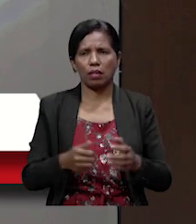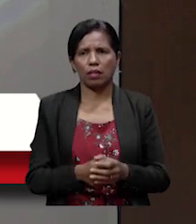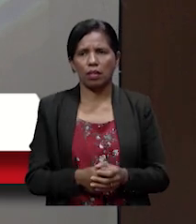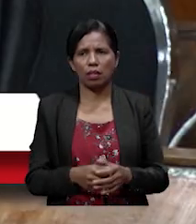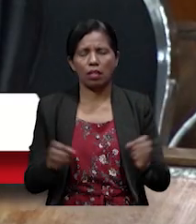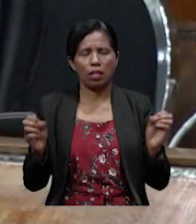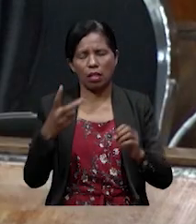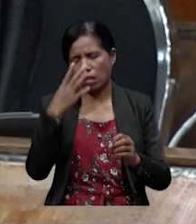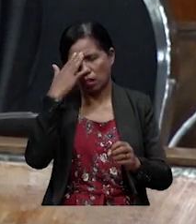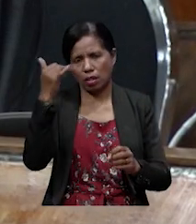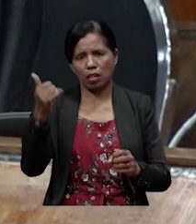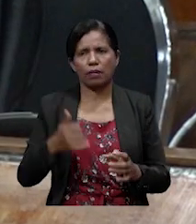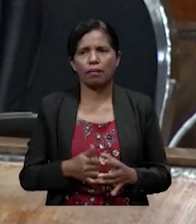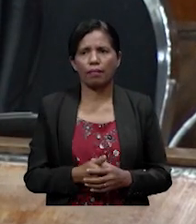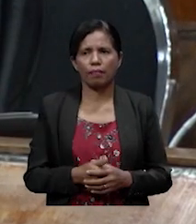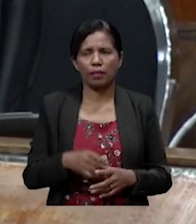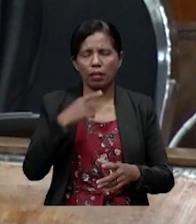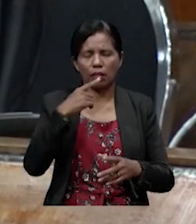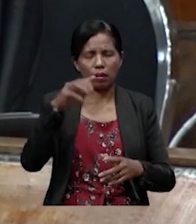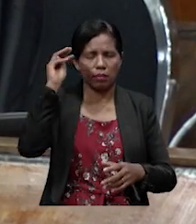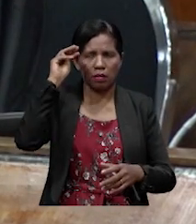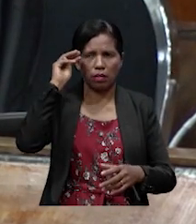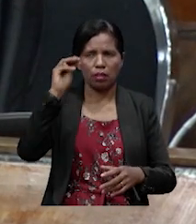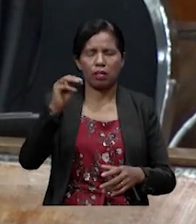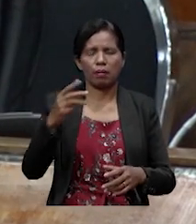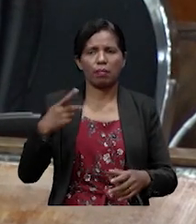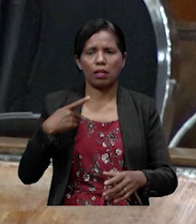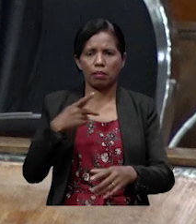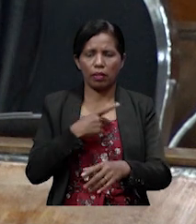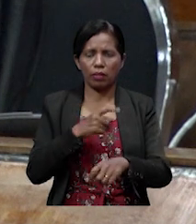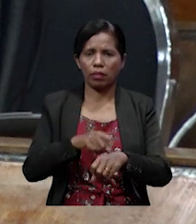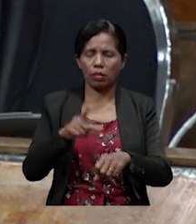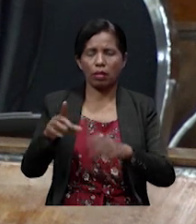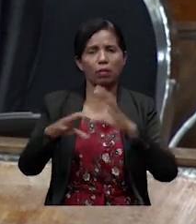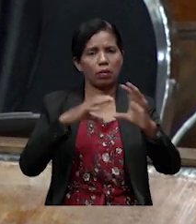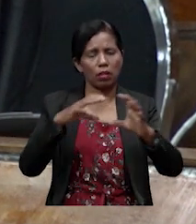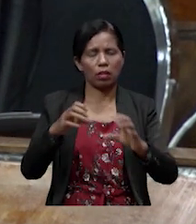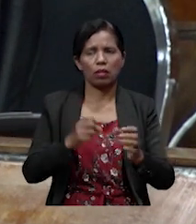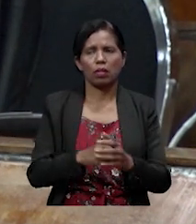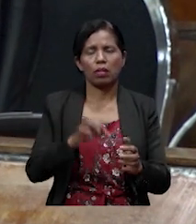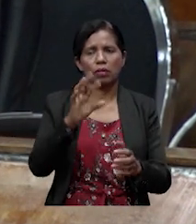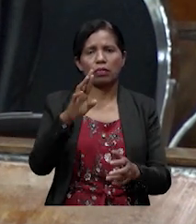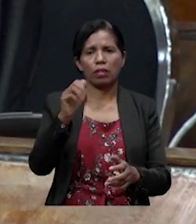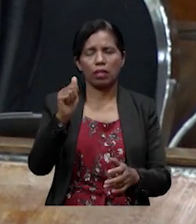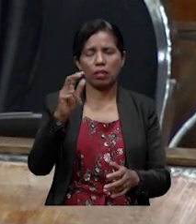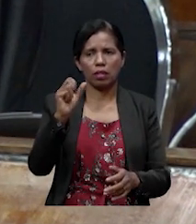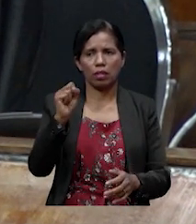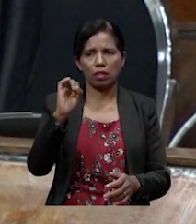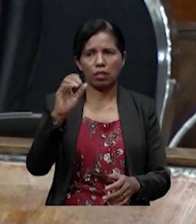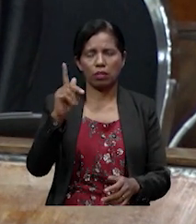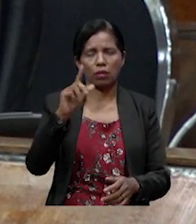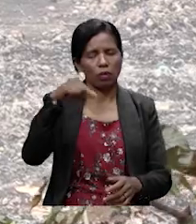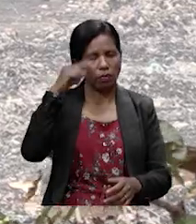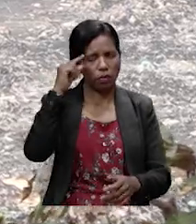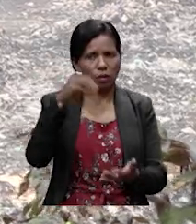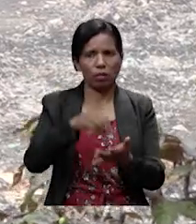porque. Hatampa questão ne, ministro assunto parlamentar no comunicação social, Francisco Jerônimo explica, governo ta